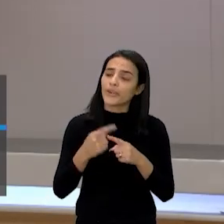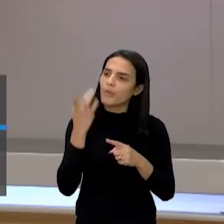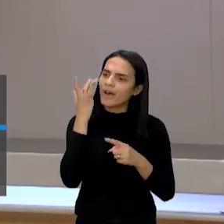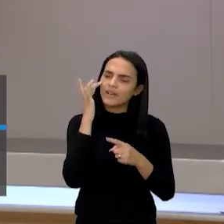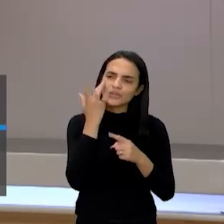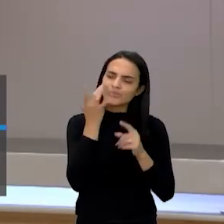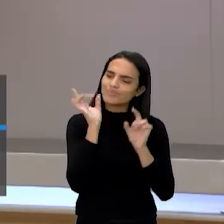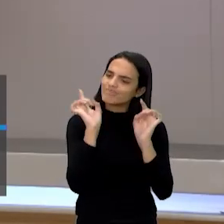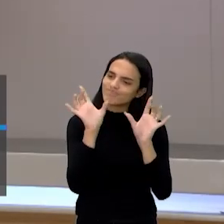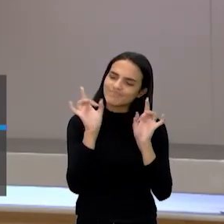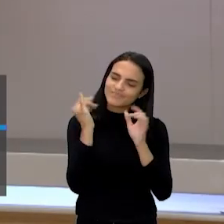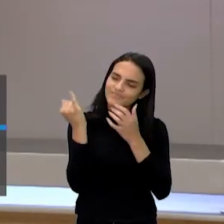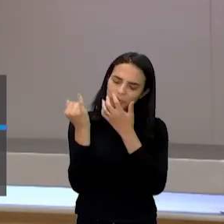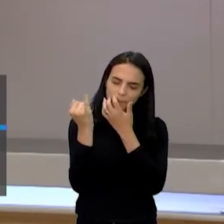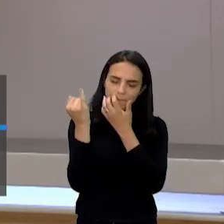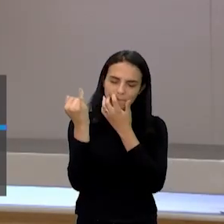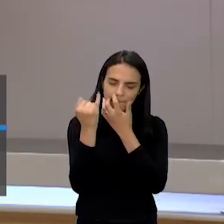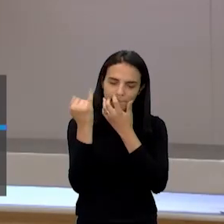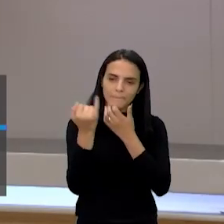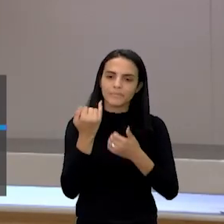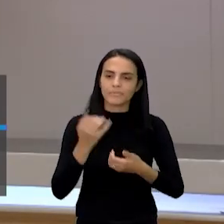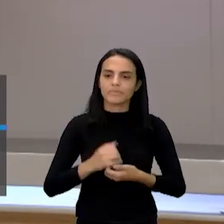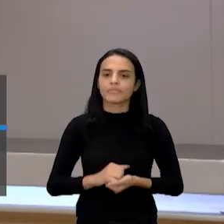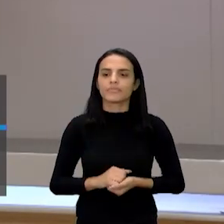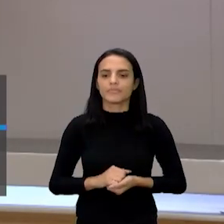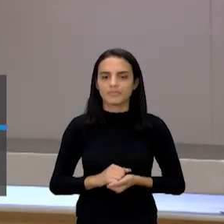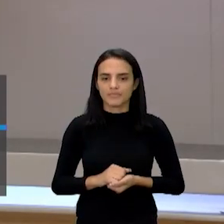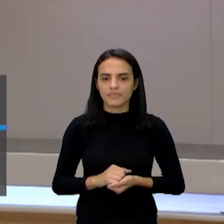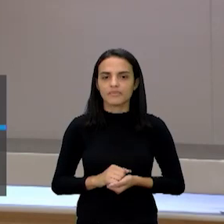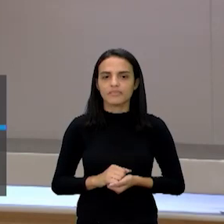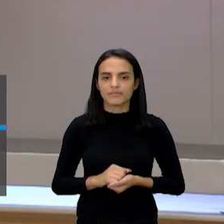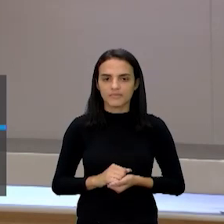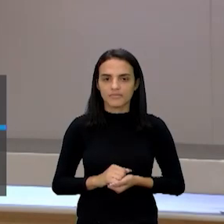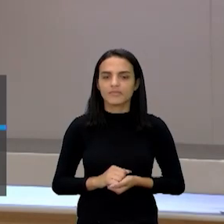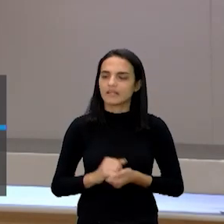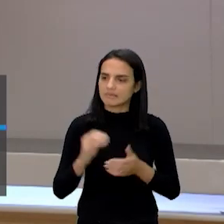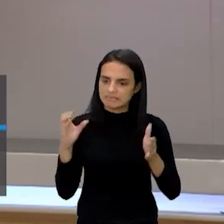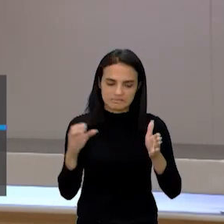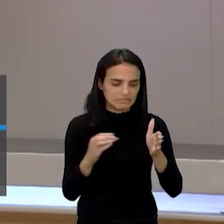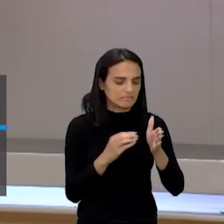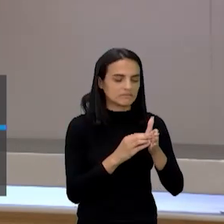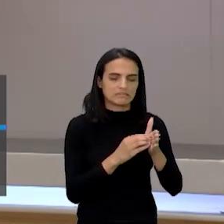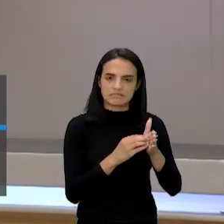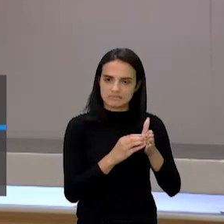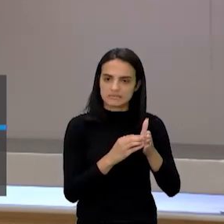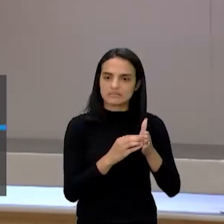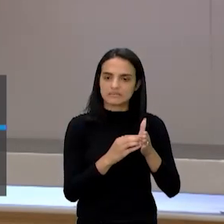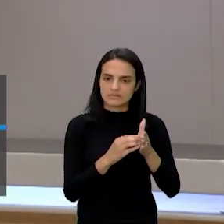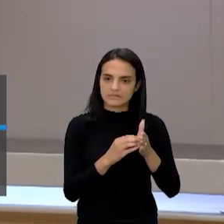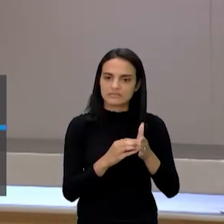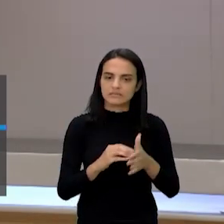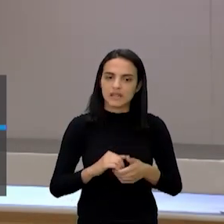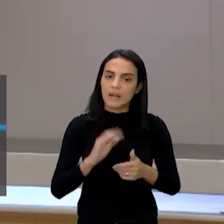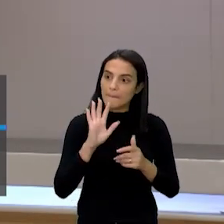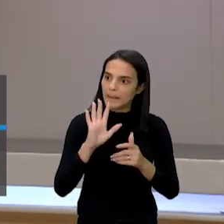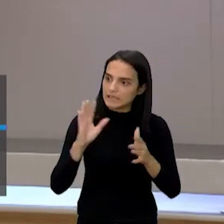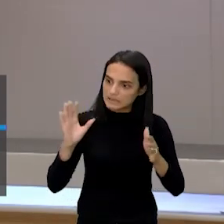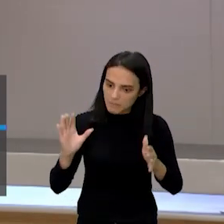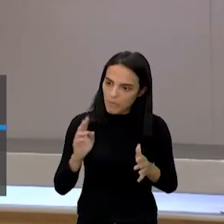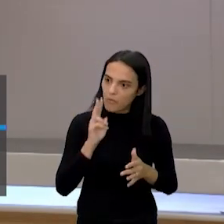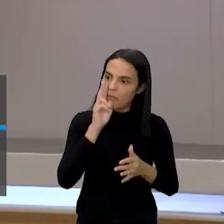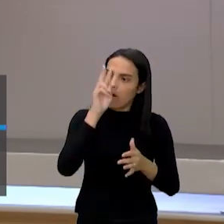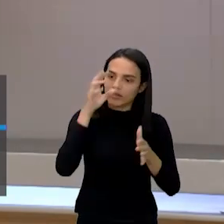acho muito importante. A Denise já tinha me falado que ia ser bastante impactante, mas eu não achei que fosse